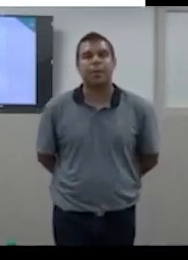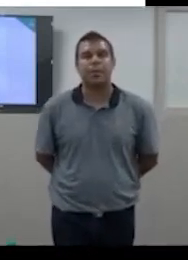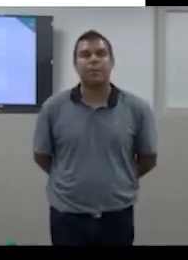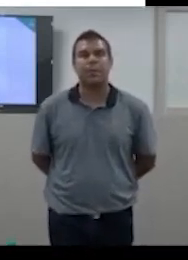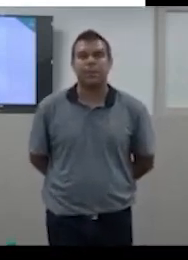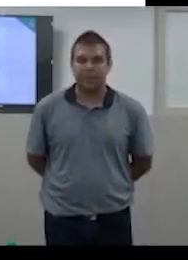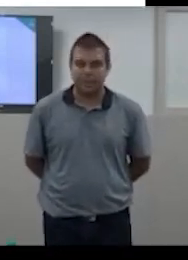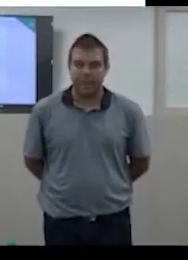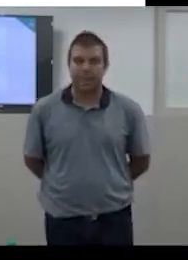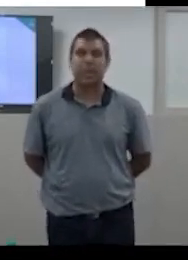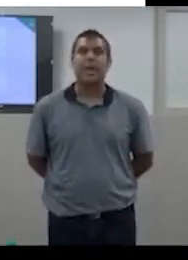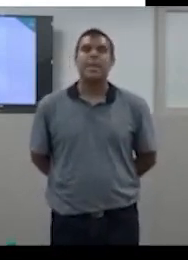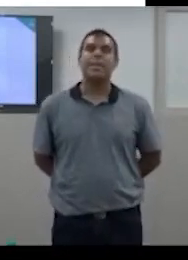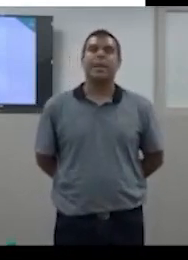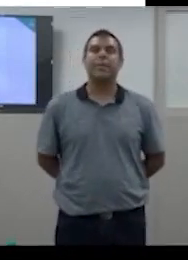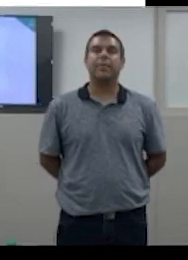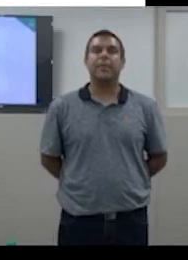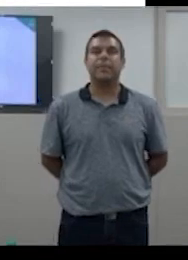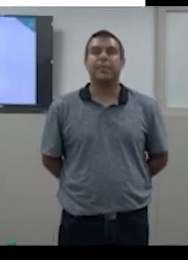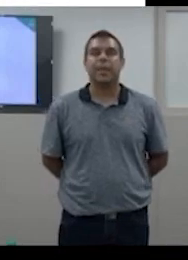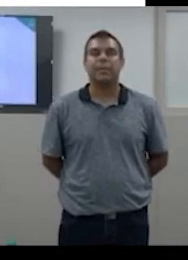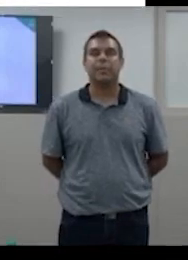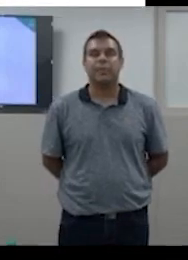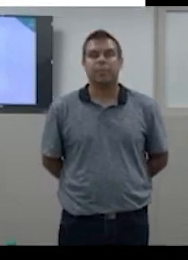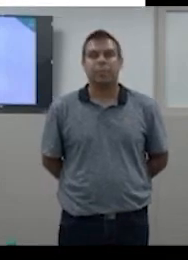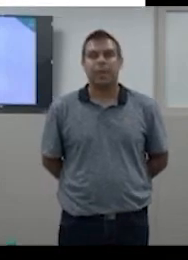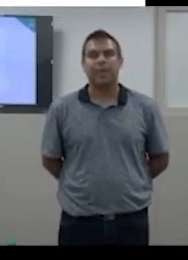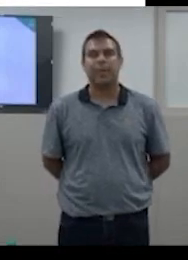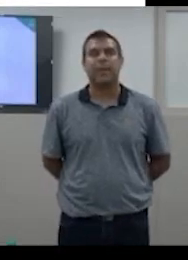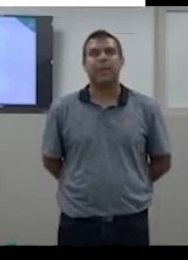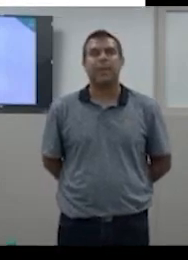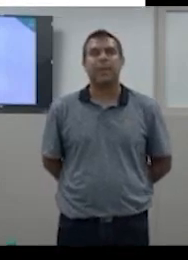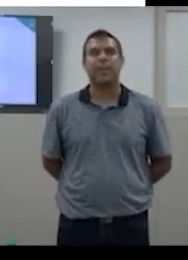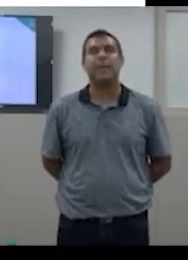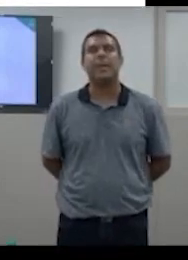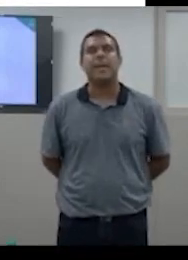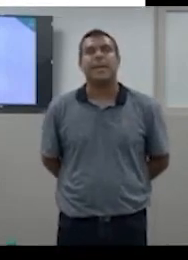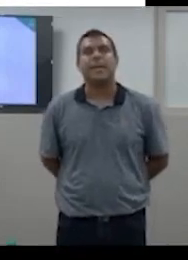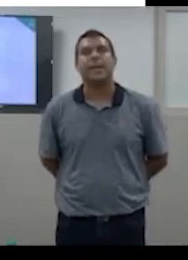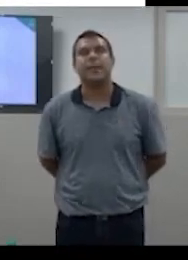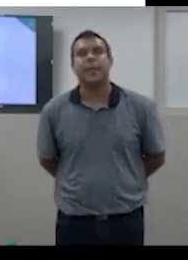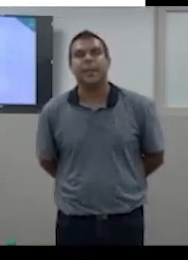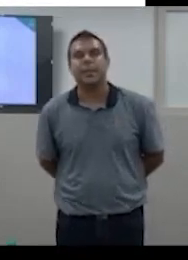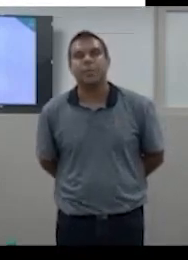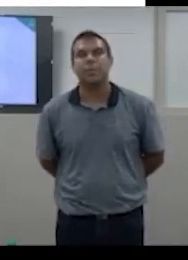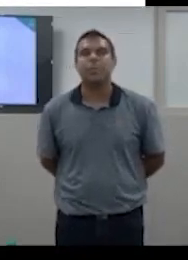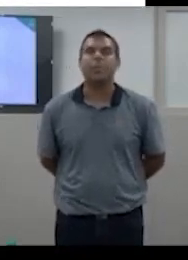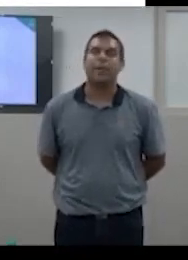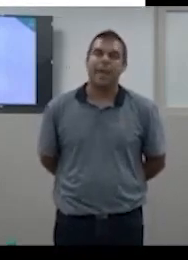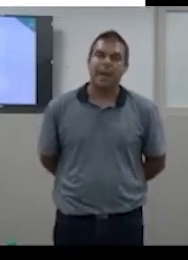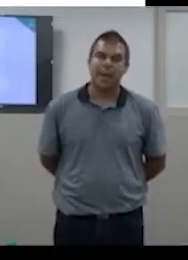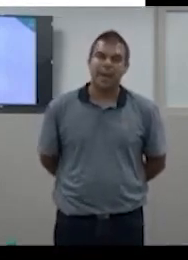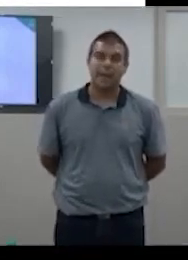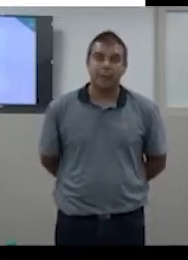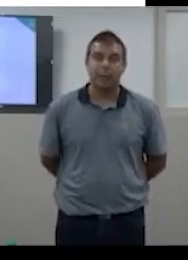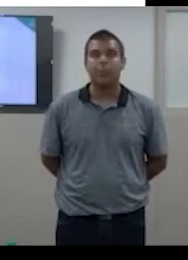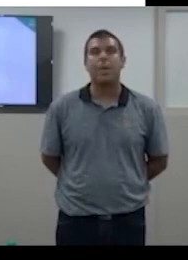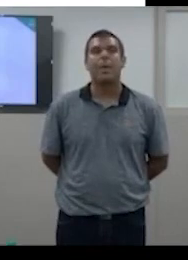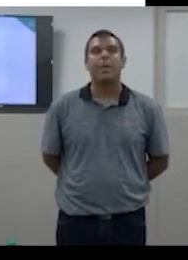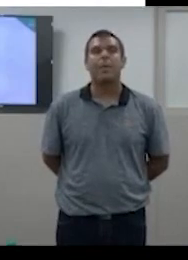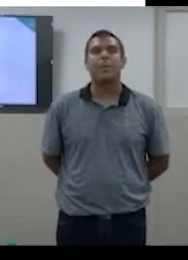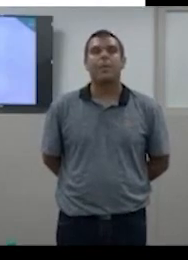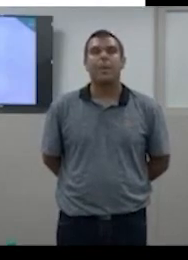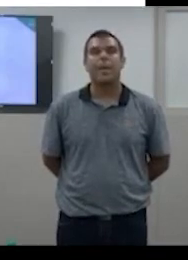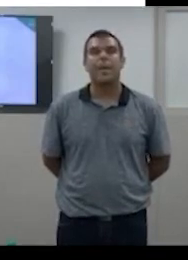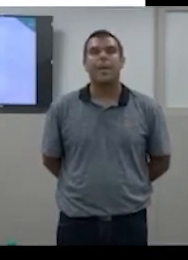está rolando uma mudança de estado. E essa mudança de estado, quando a gente começa a estar trabalhando ali, é definida então como